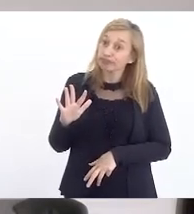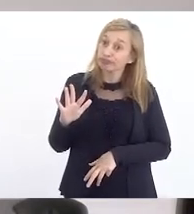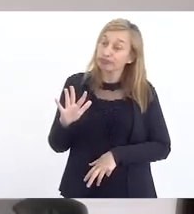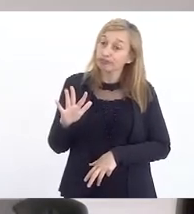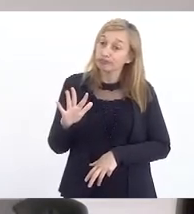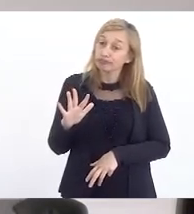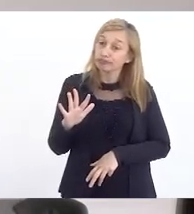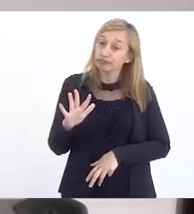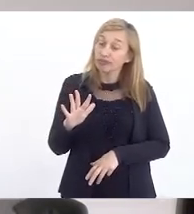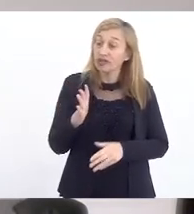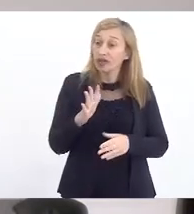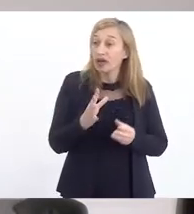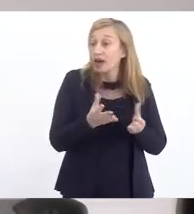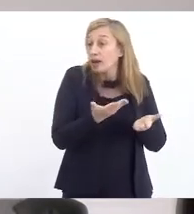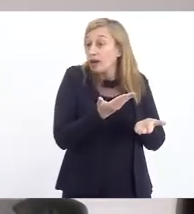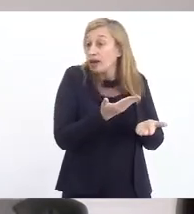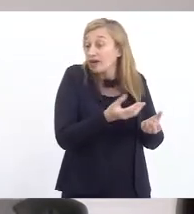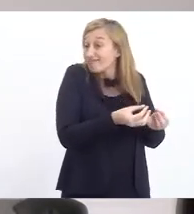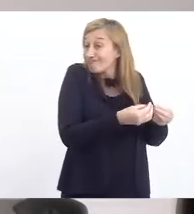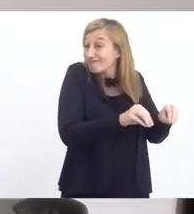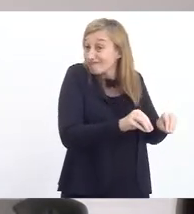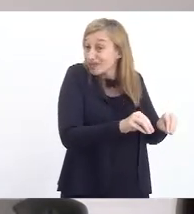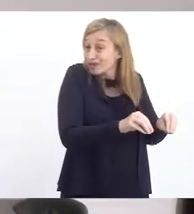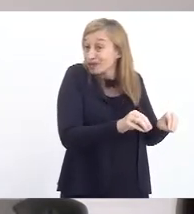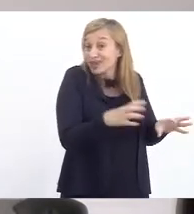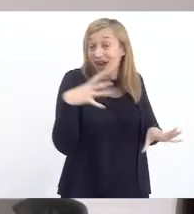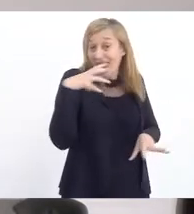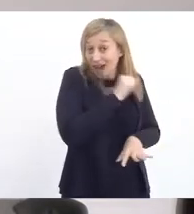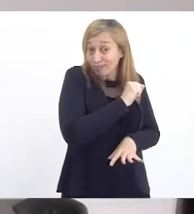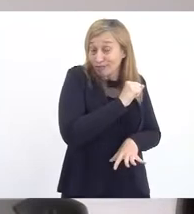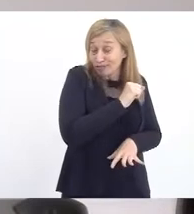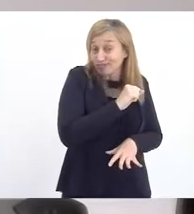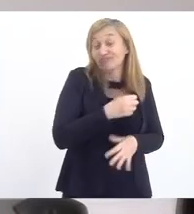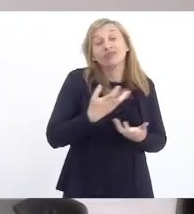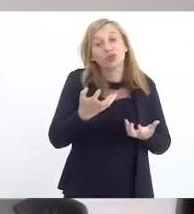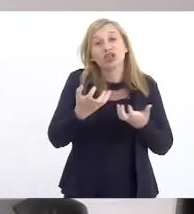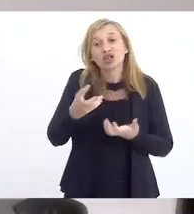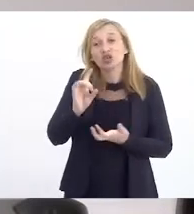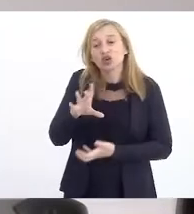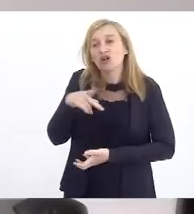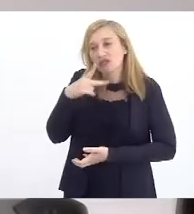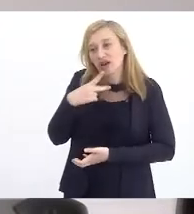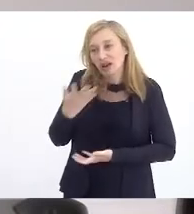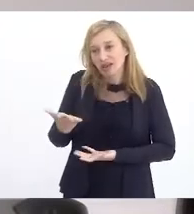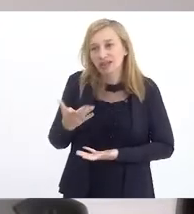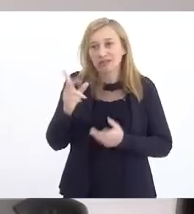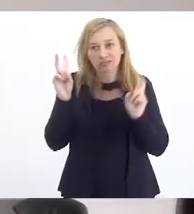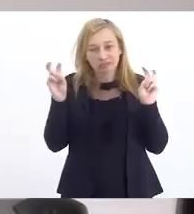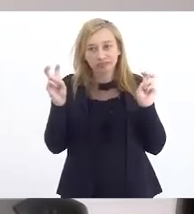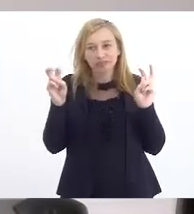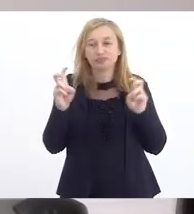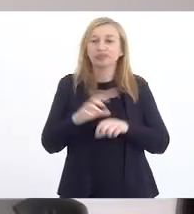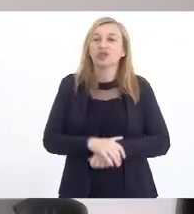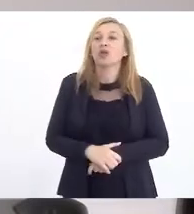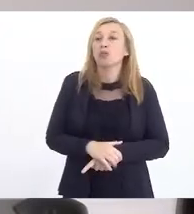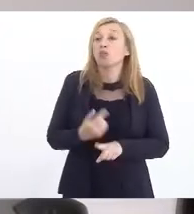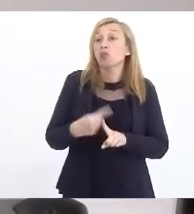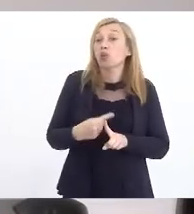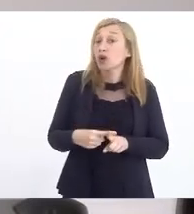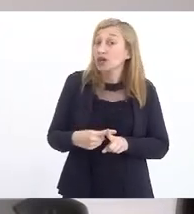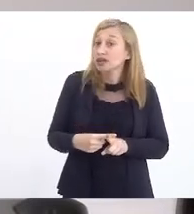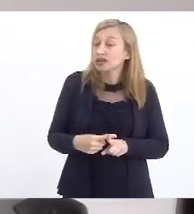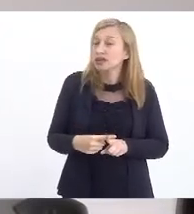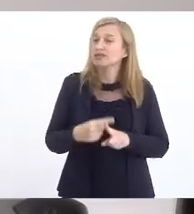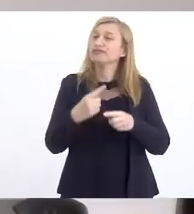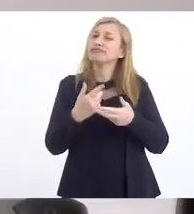quebra-se rapidamente. Então, eu queria só fazer esses comentários, né, porque